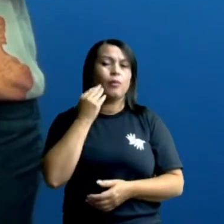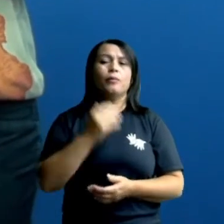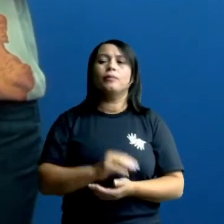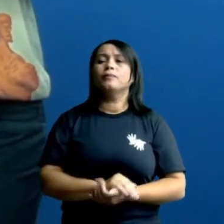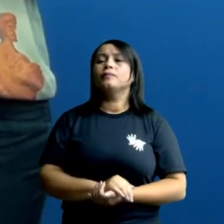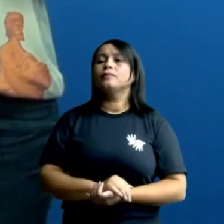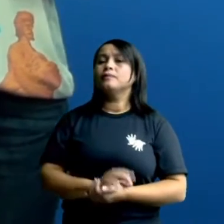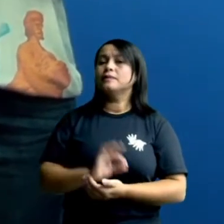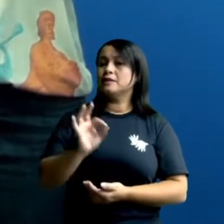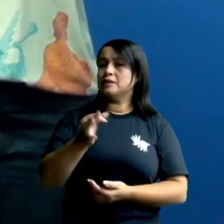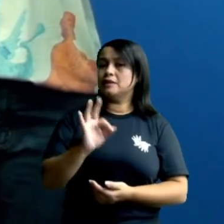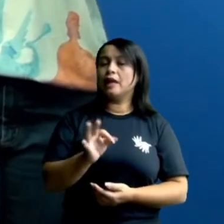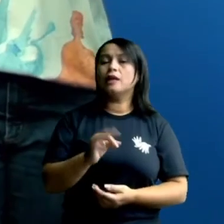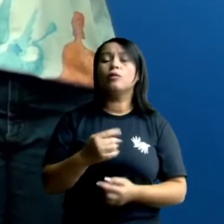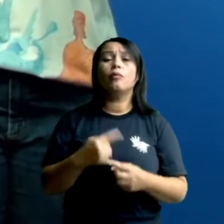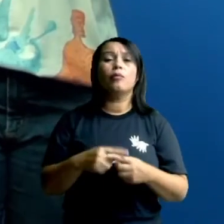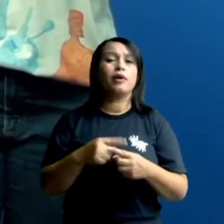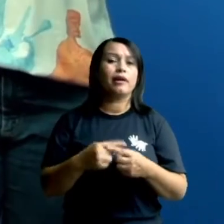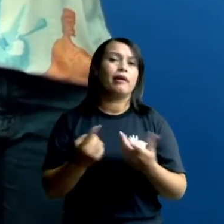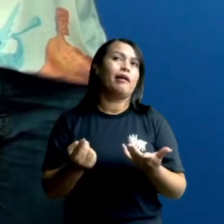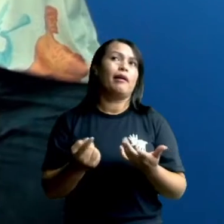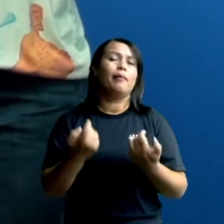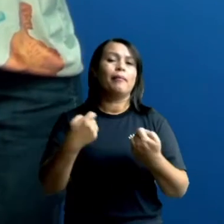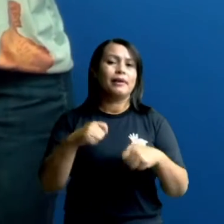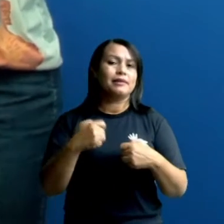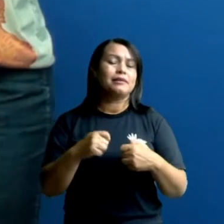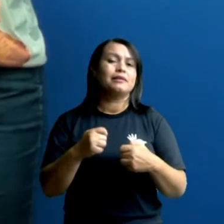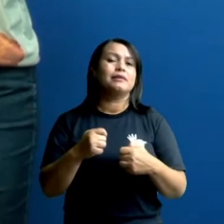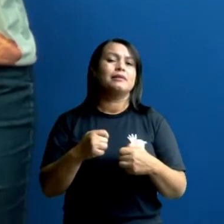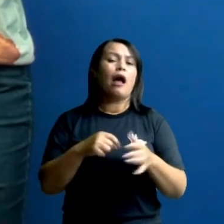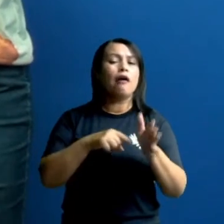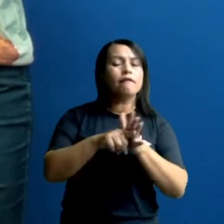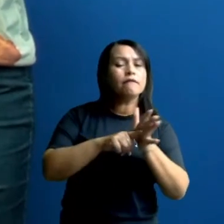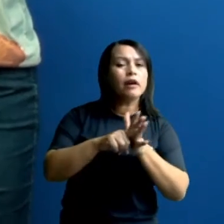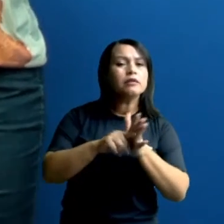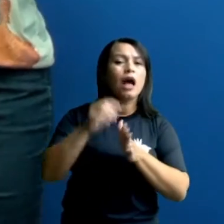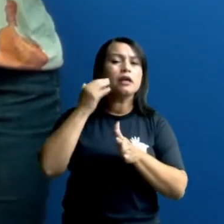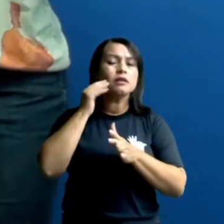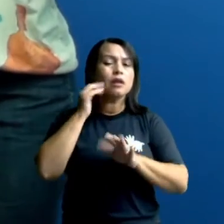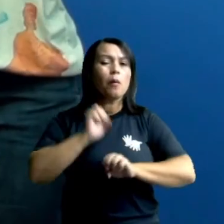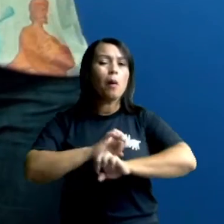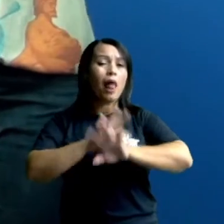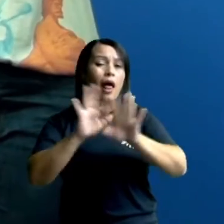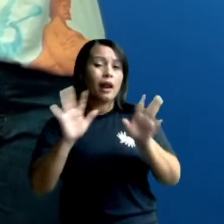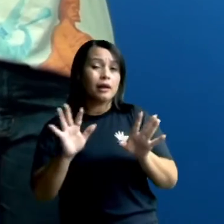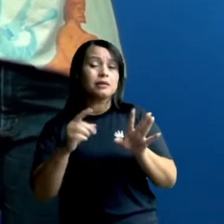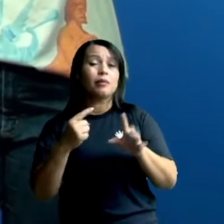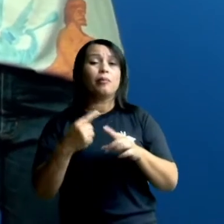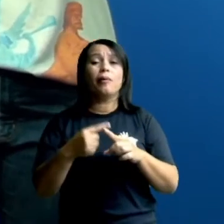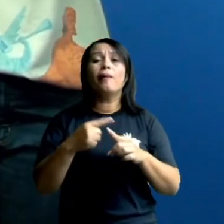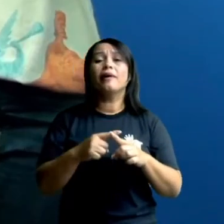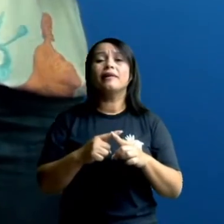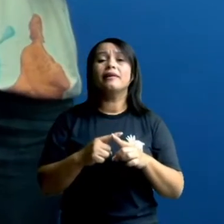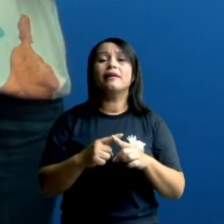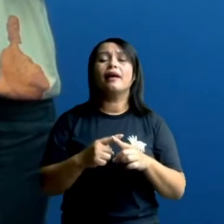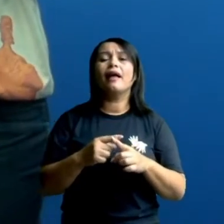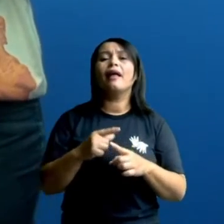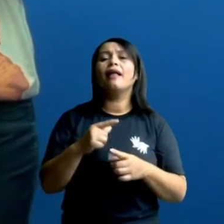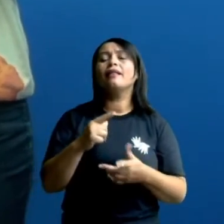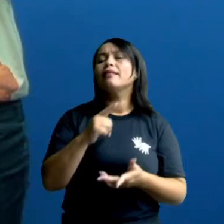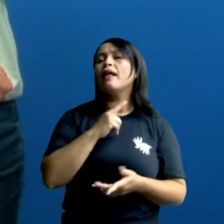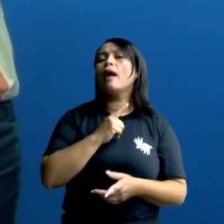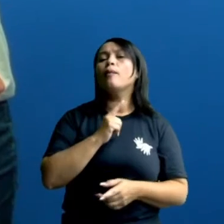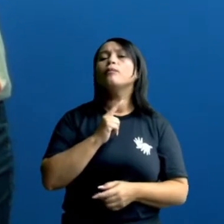geral, certo? Elas sozinhas elas não querem dizer muita coisa. Por quê? Porque a gente tem a